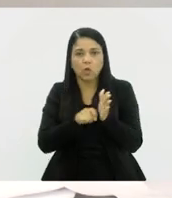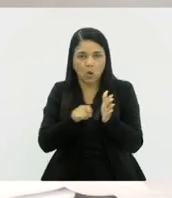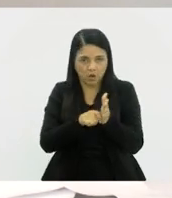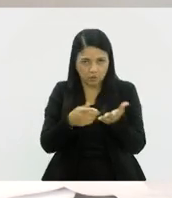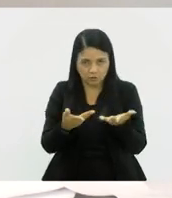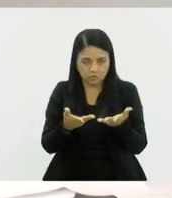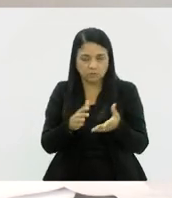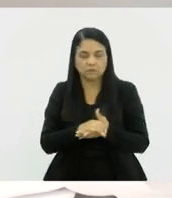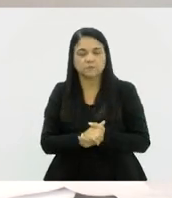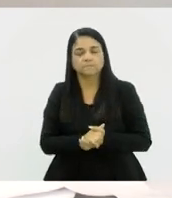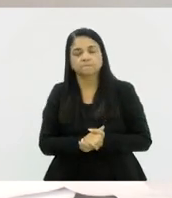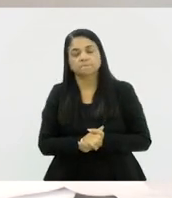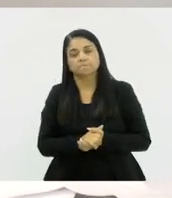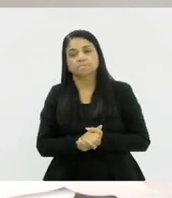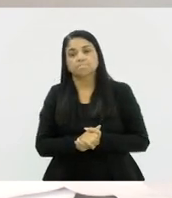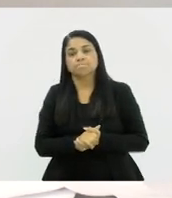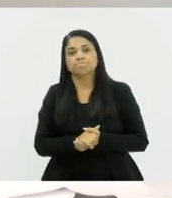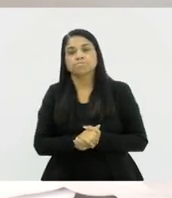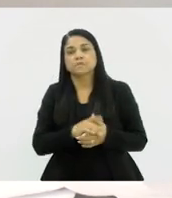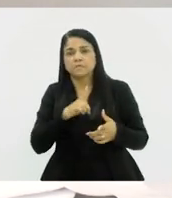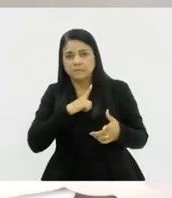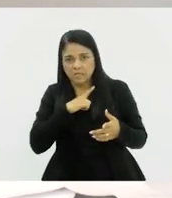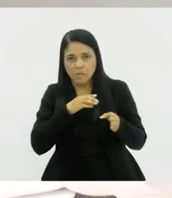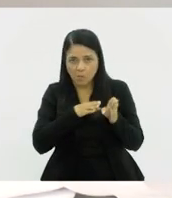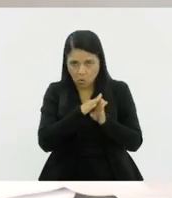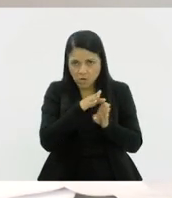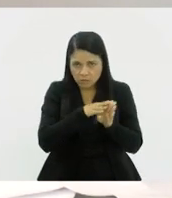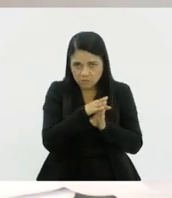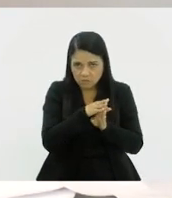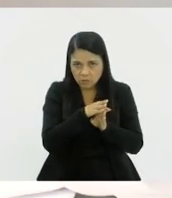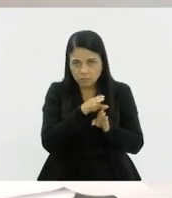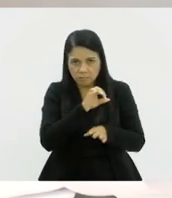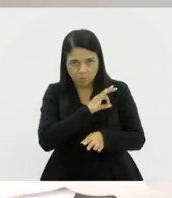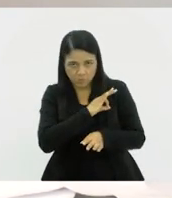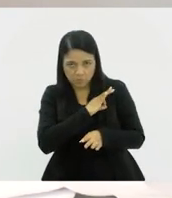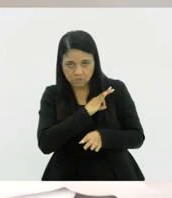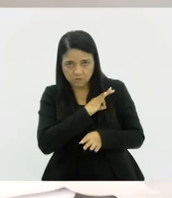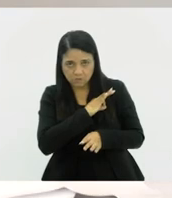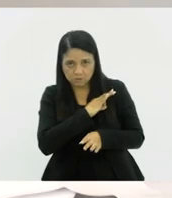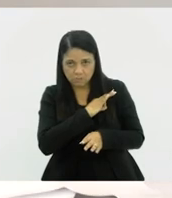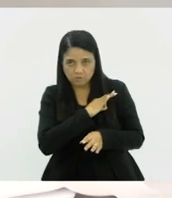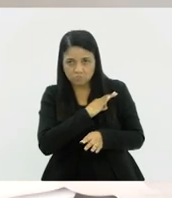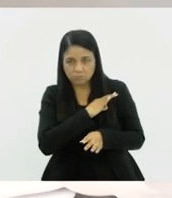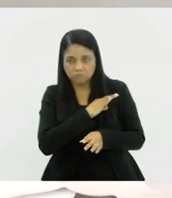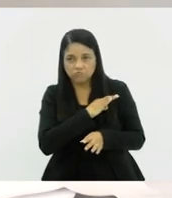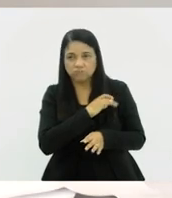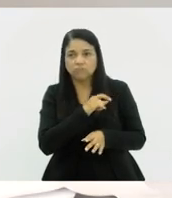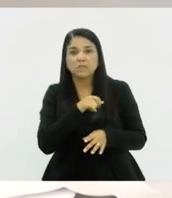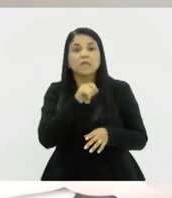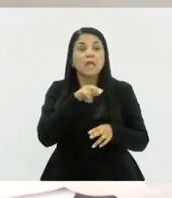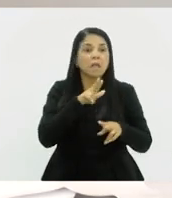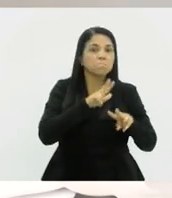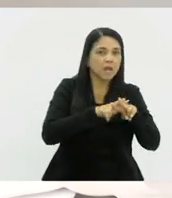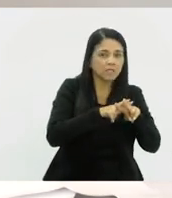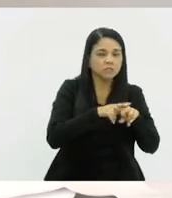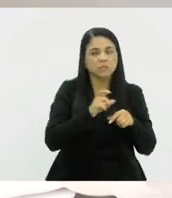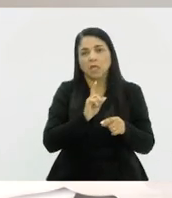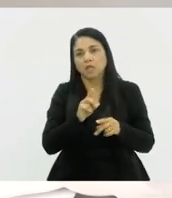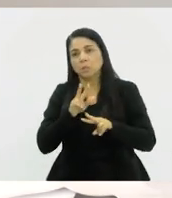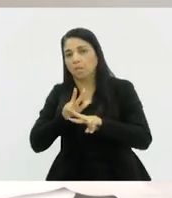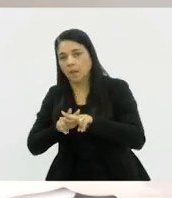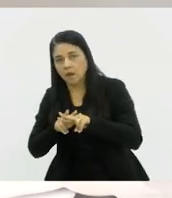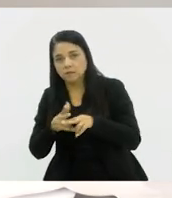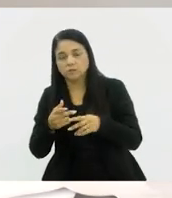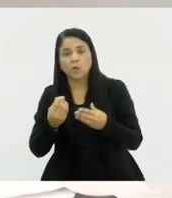mais comentado há uma orientação em relação a isso né quem se prende quem não se prende como é